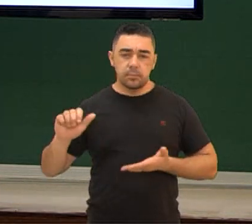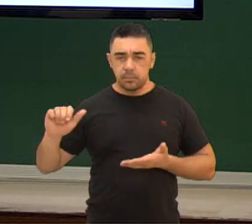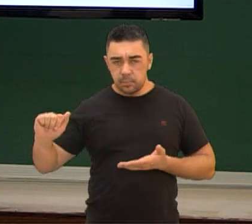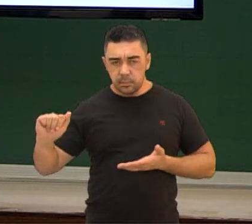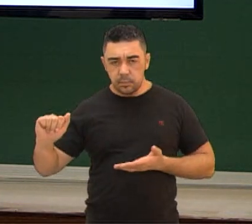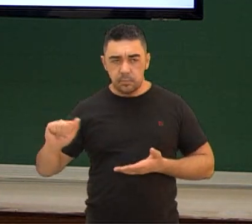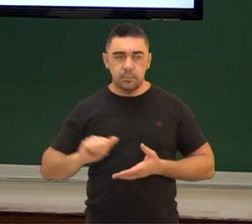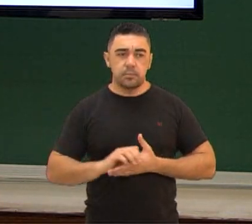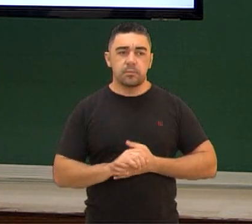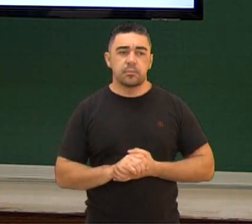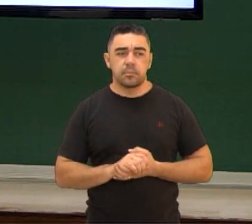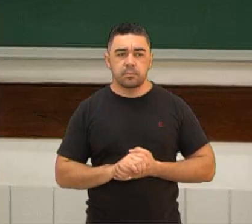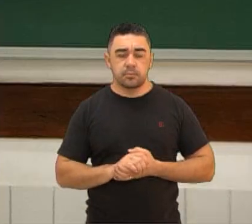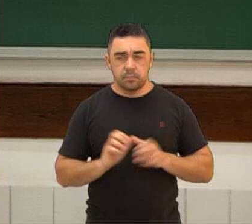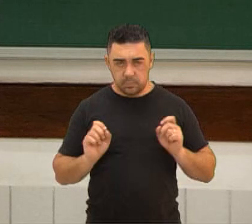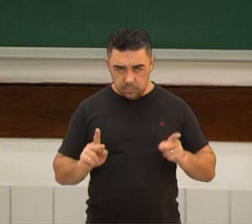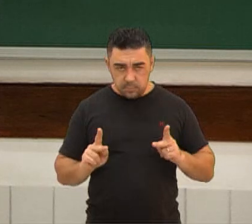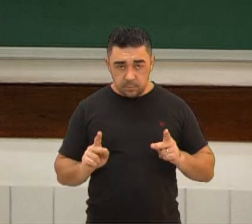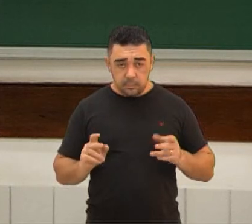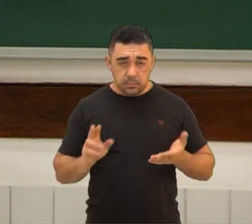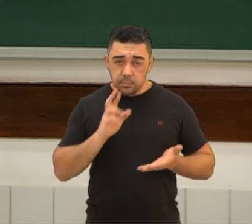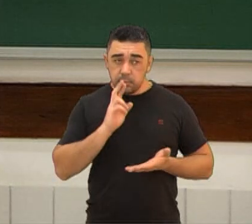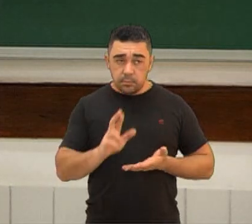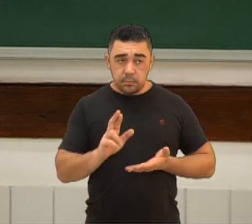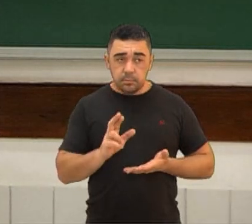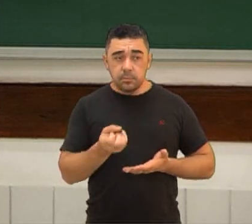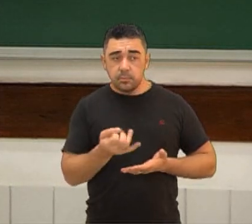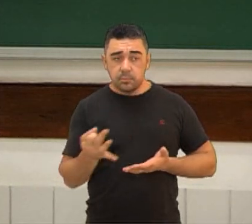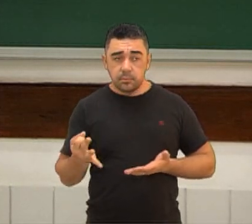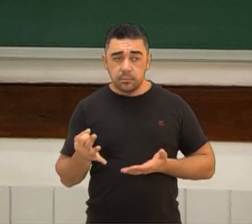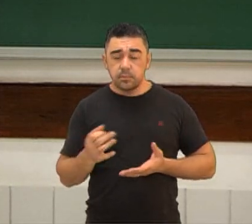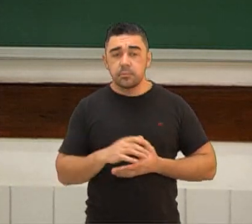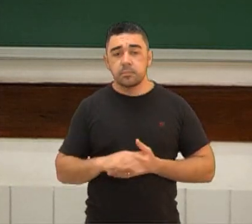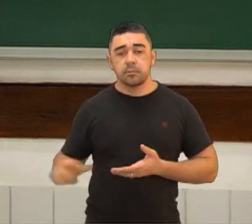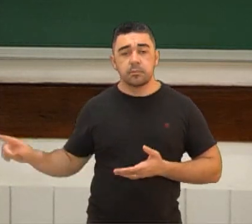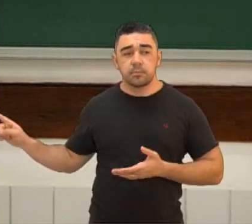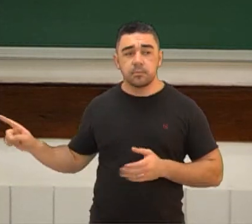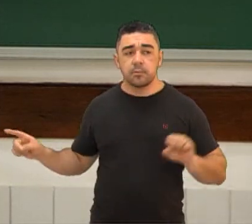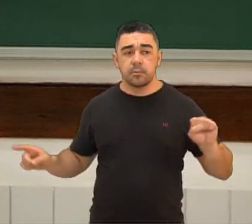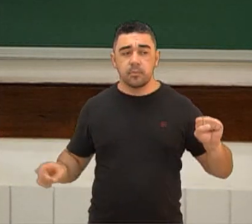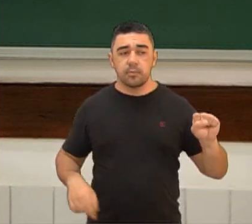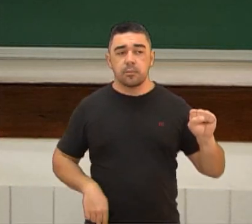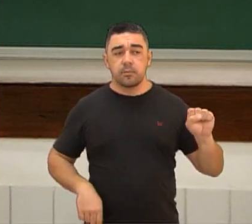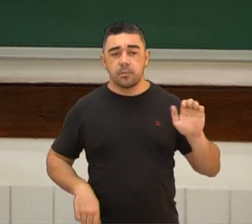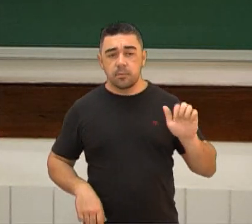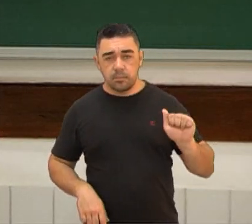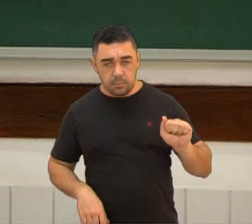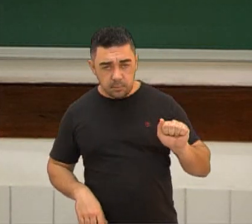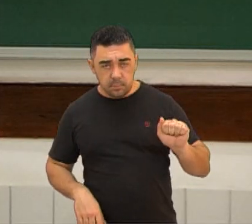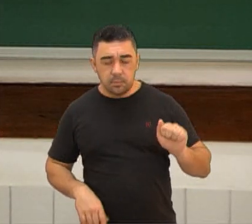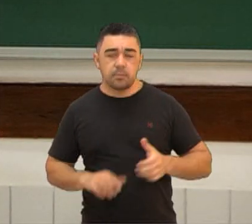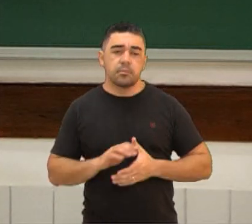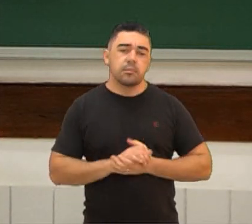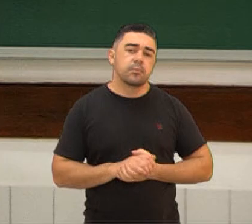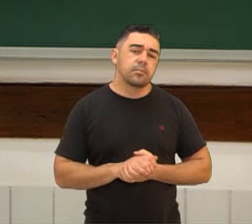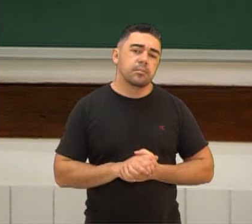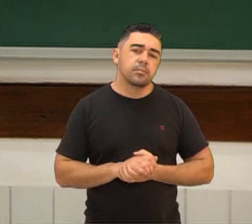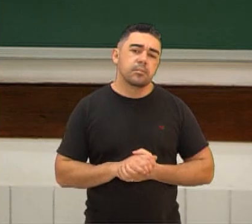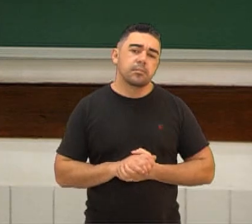amperes. Ok? Então a resposta do problema é 8 amperes. Agora vamos mais um